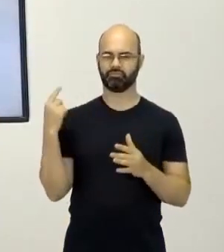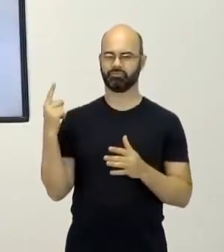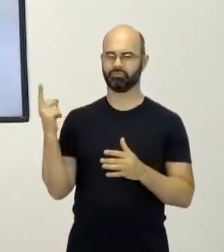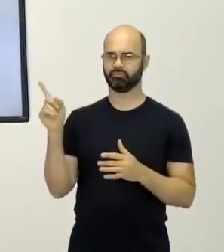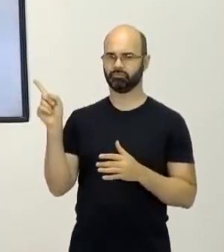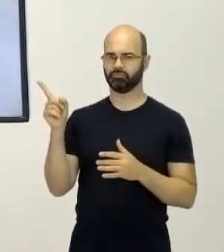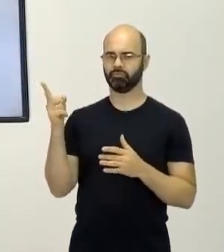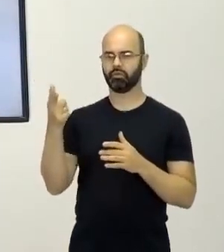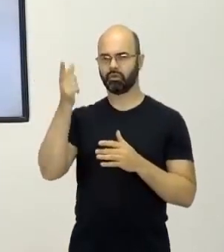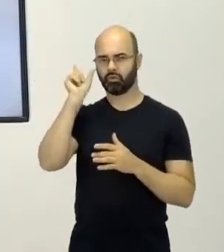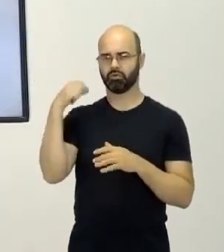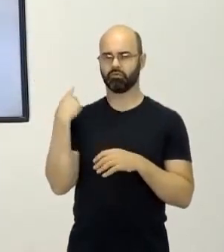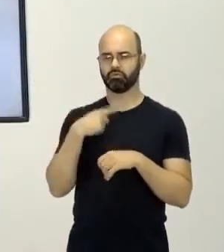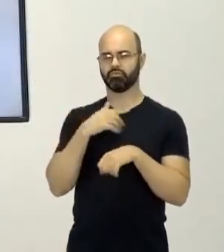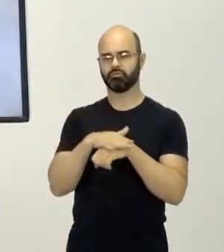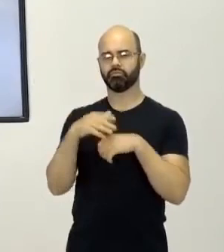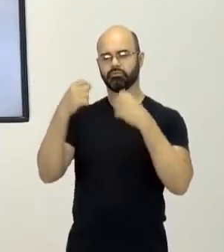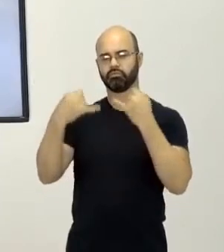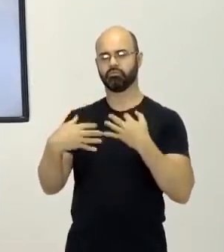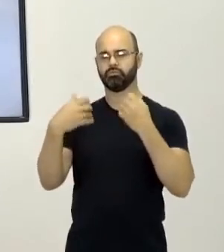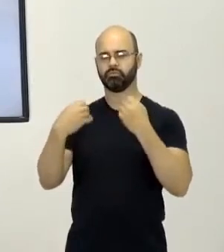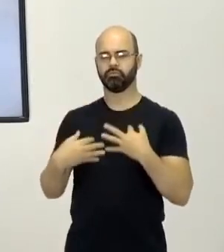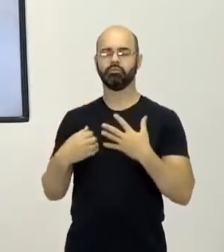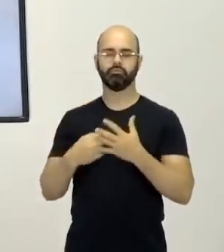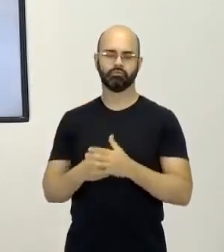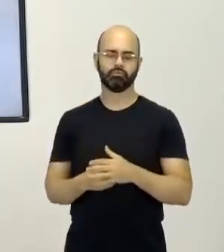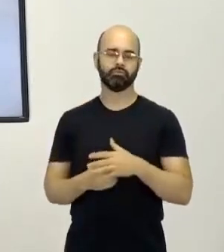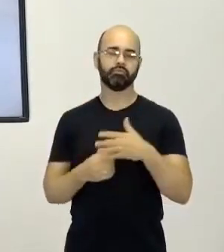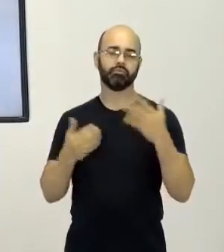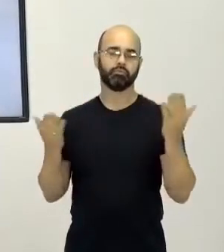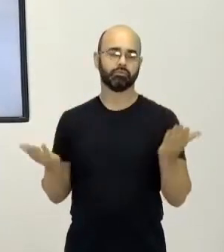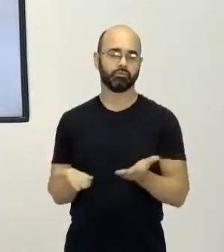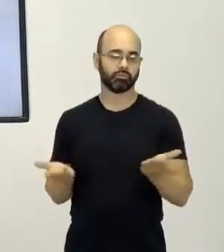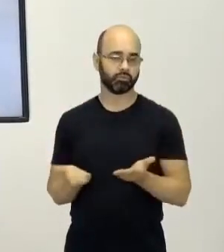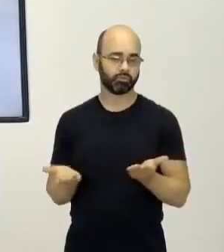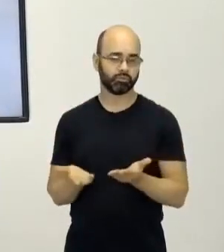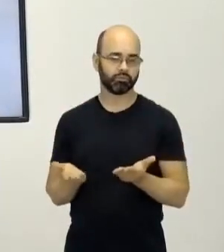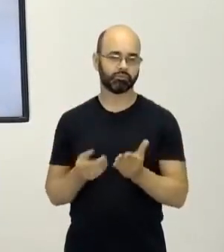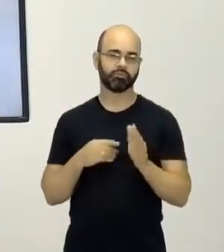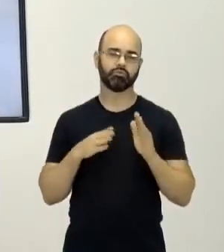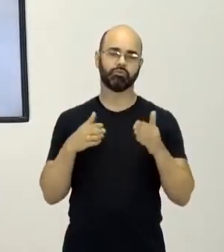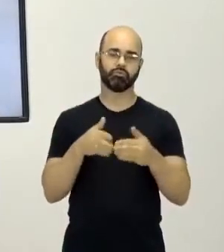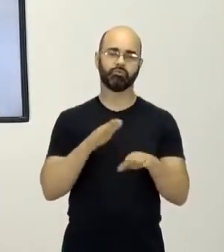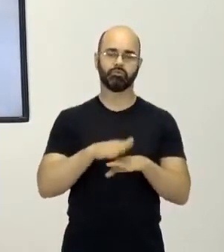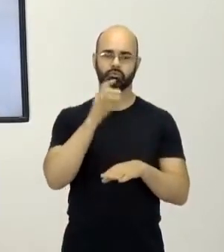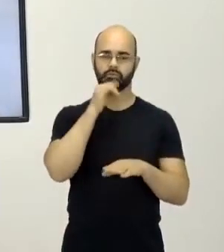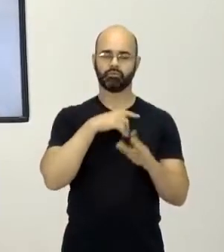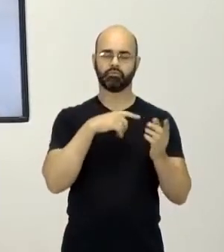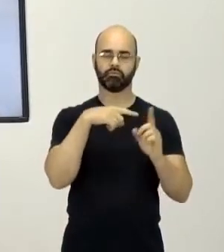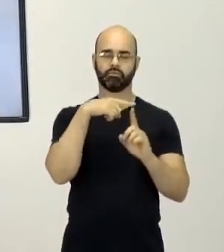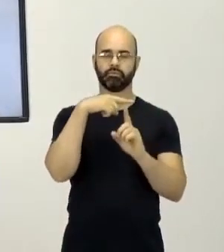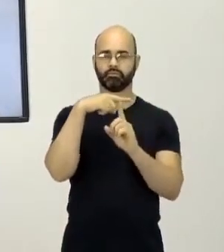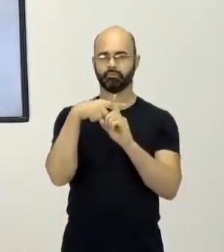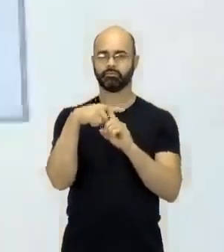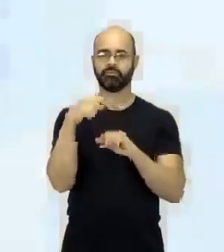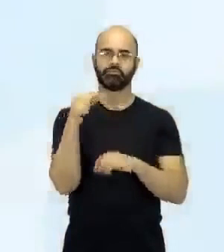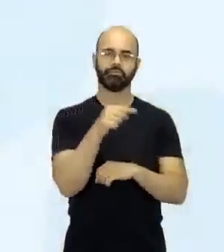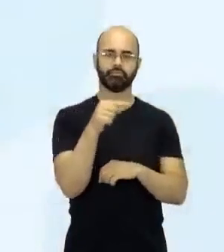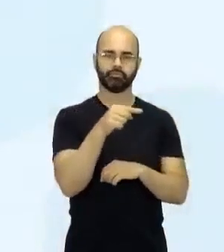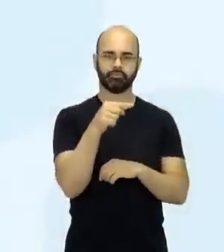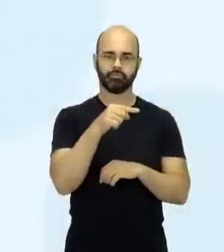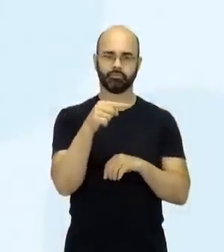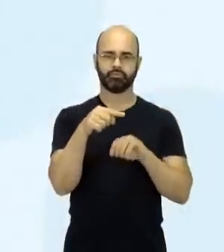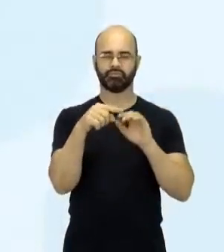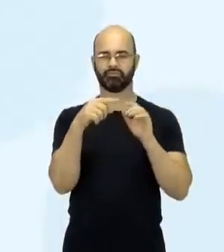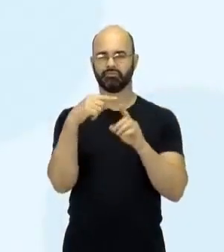nós comentamos muito nessa relação. Hoje, nós vamos falar um pouquinho mais específico sobre essa regra de sinais. Na telinha de vocês tem uma